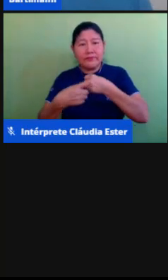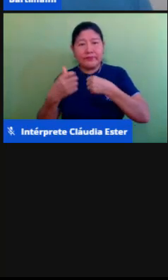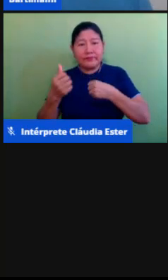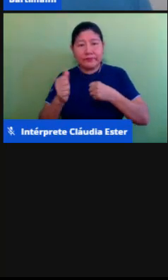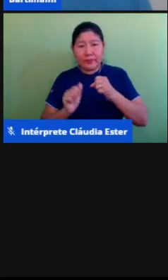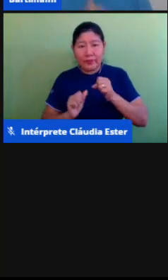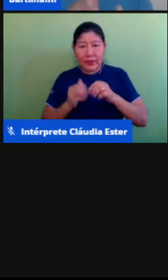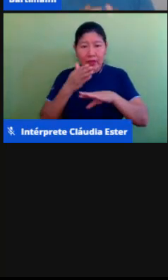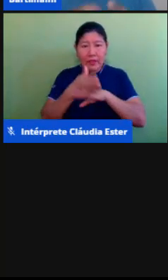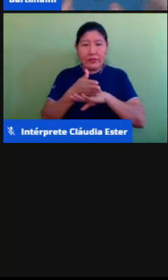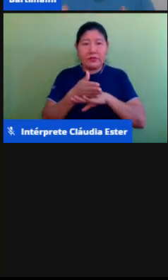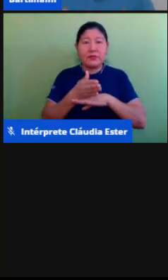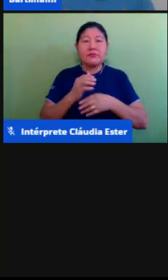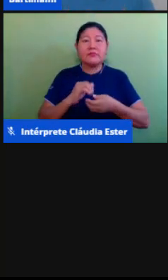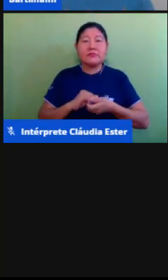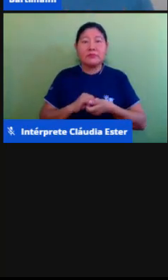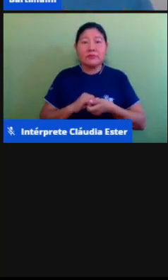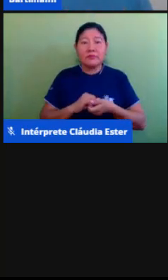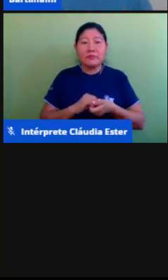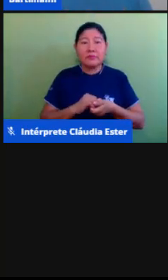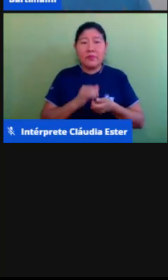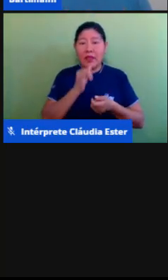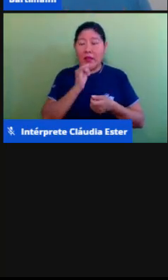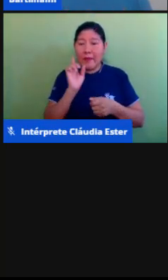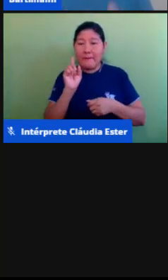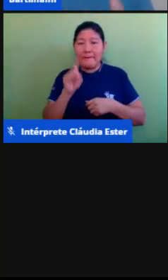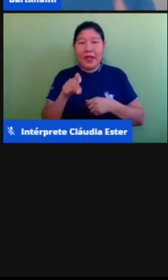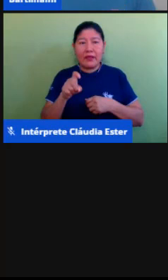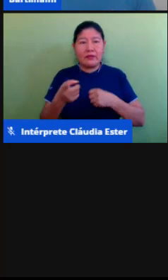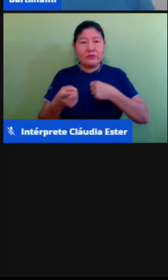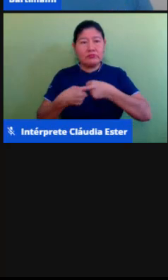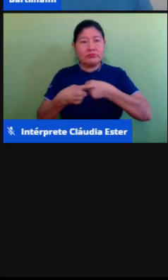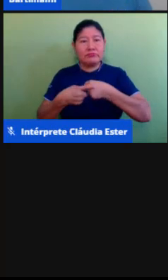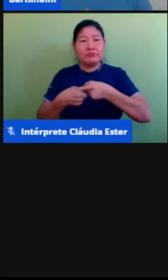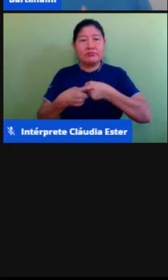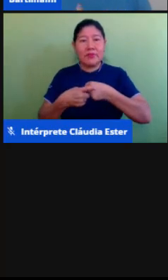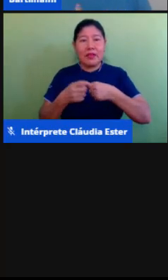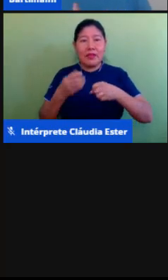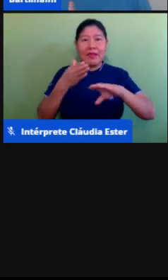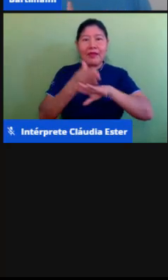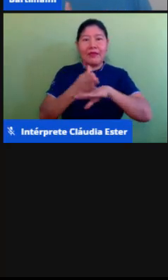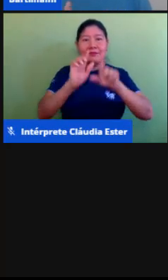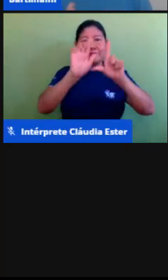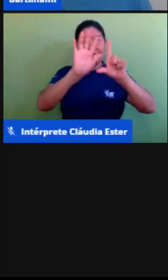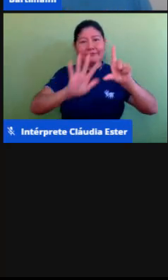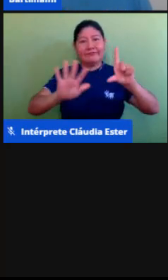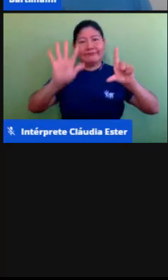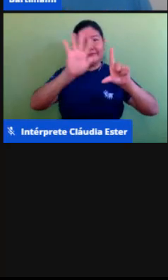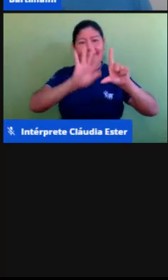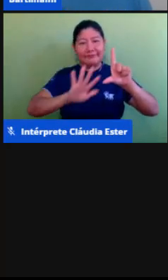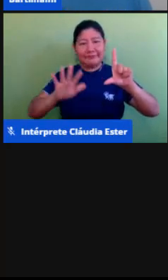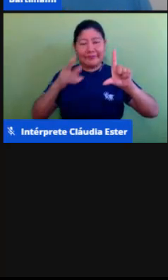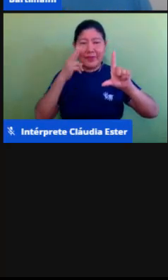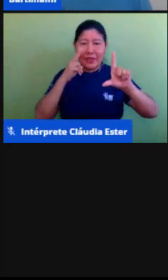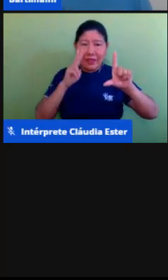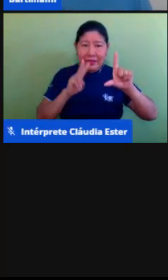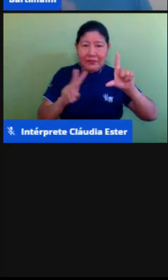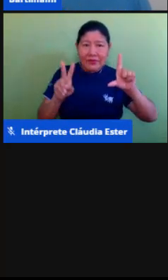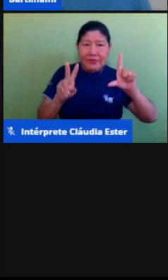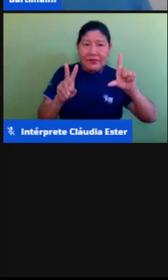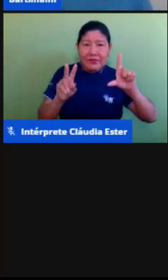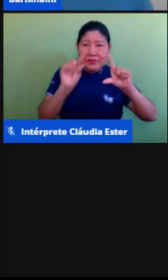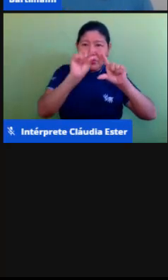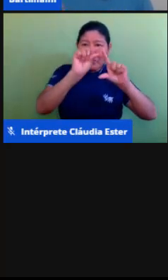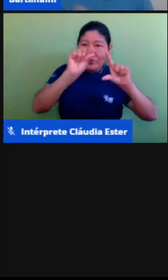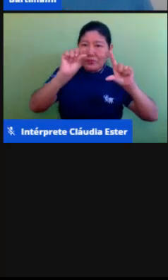para mim, por favor, Jefferson, como se fosse cliquei, acesse a plataforma, e inicialmente ele mostra essa nota de precaução.